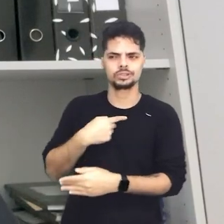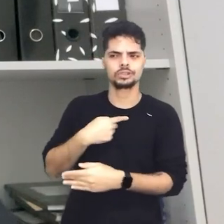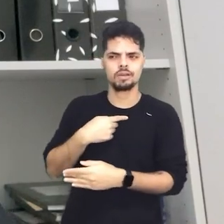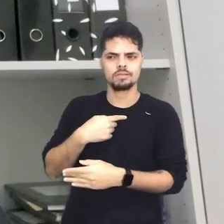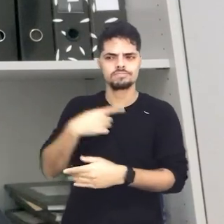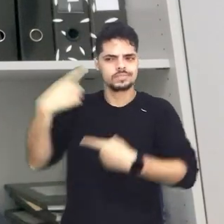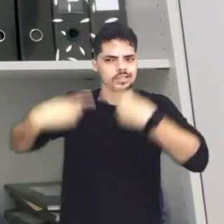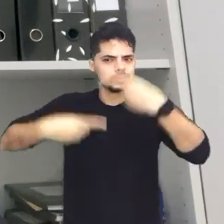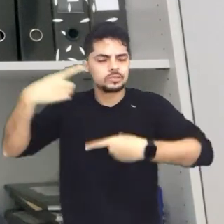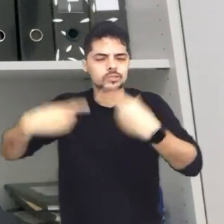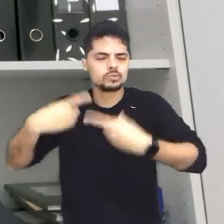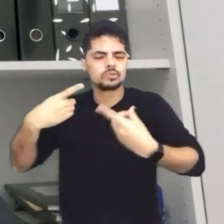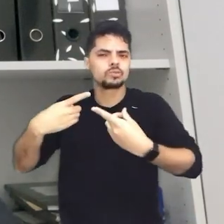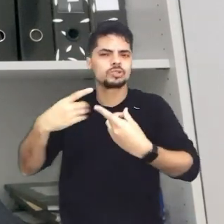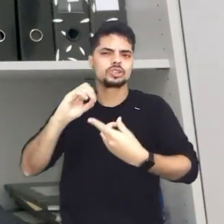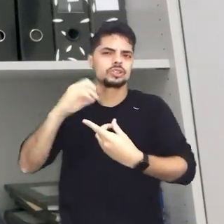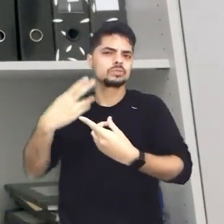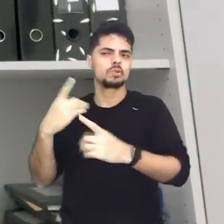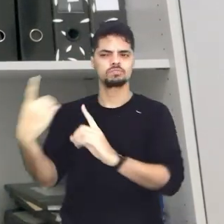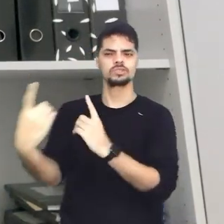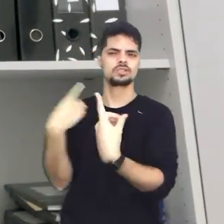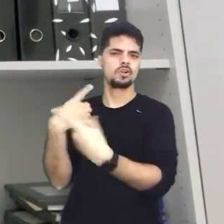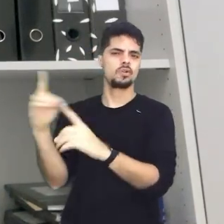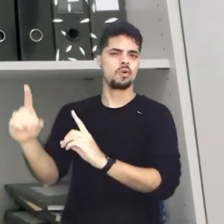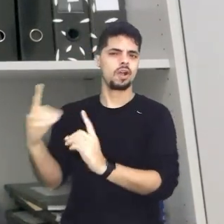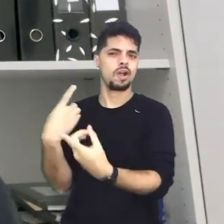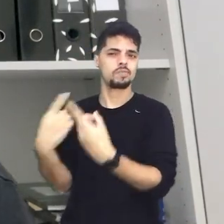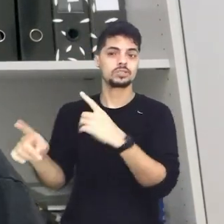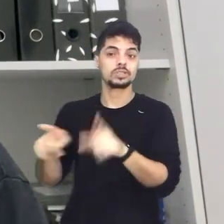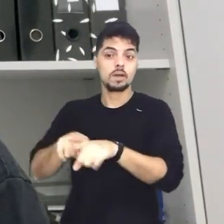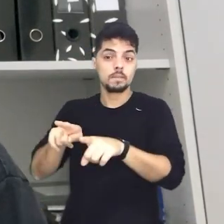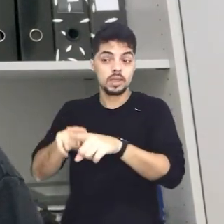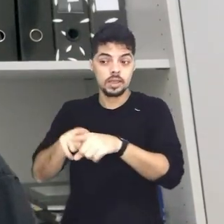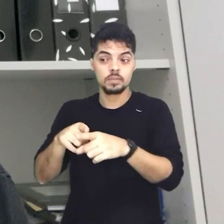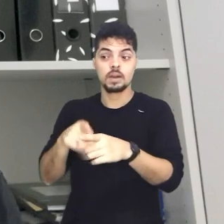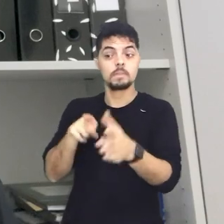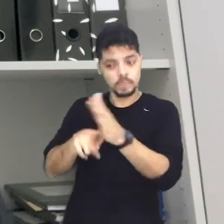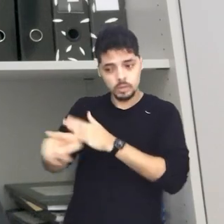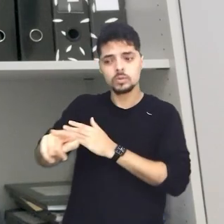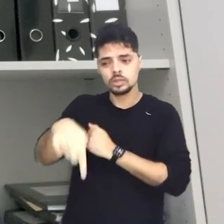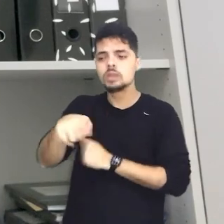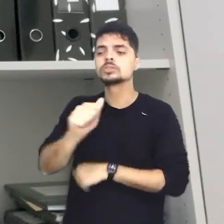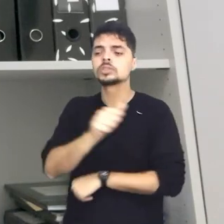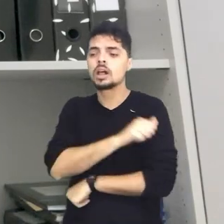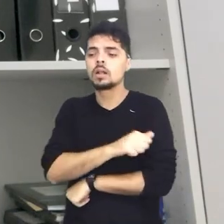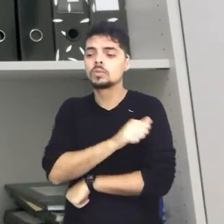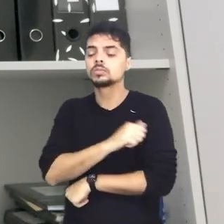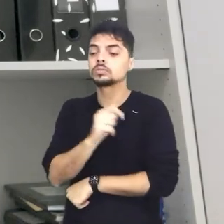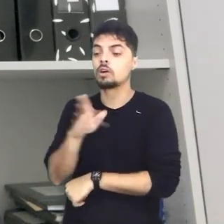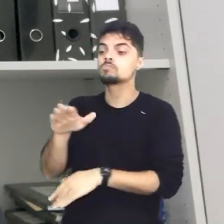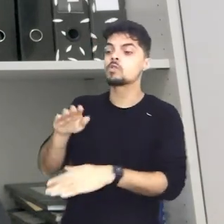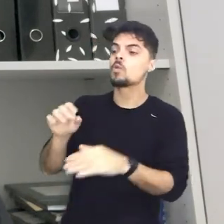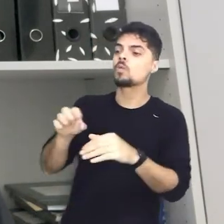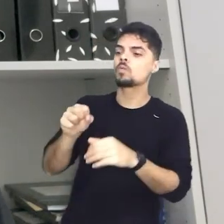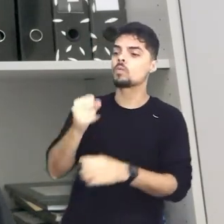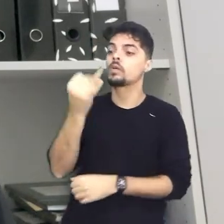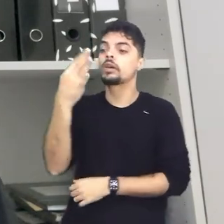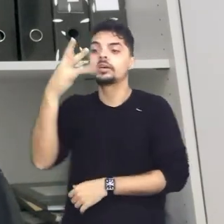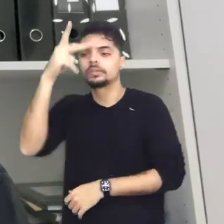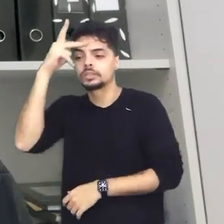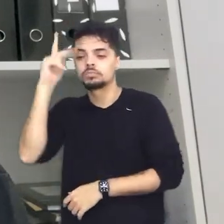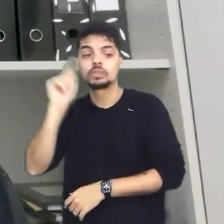debate e para a problematização, né, essas questões, como por exemplo, indagar os alunos